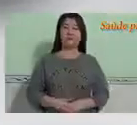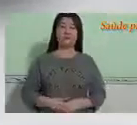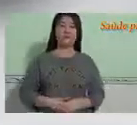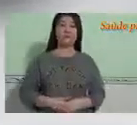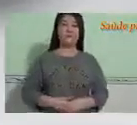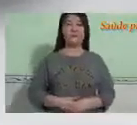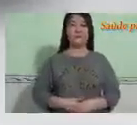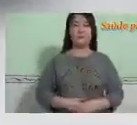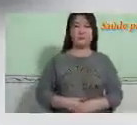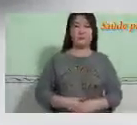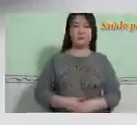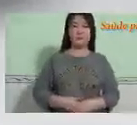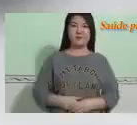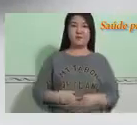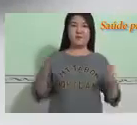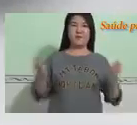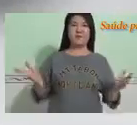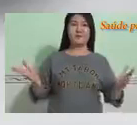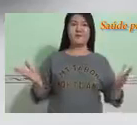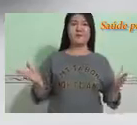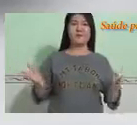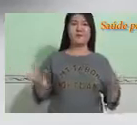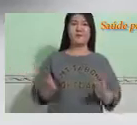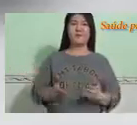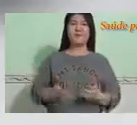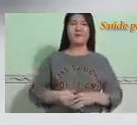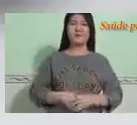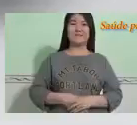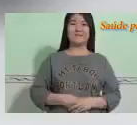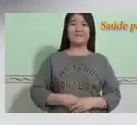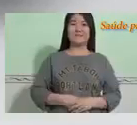física, vírgula, pelo menos, vírgula, uma vez por semana.